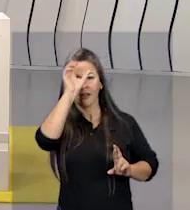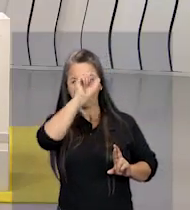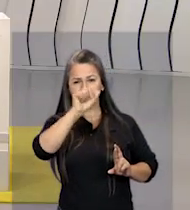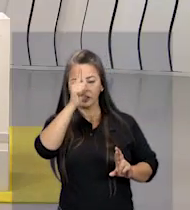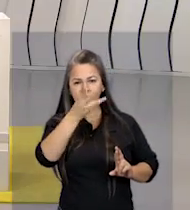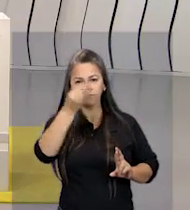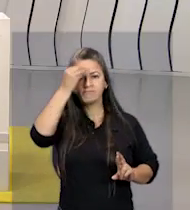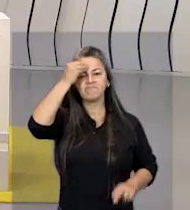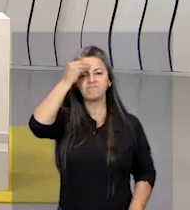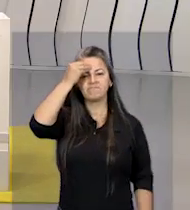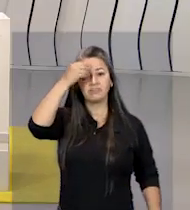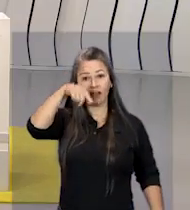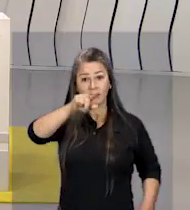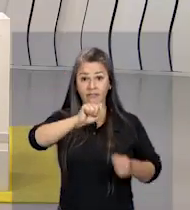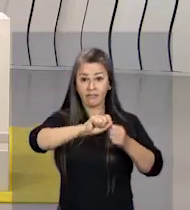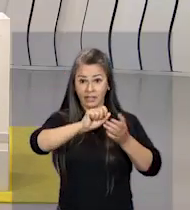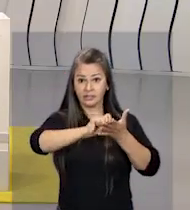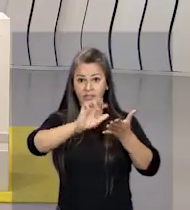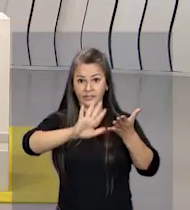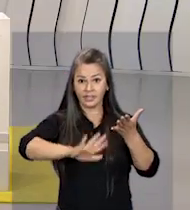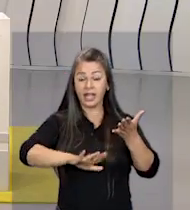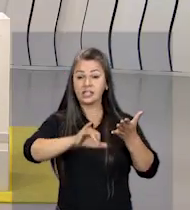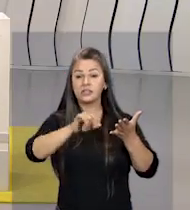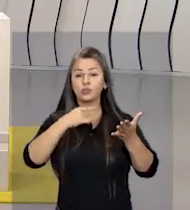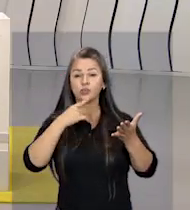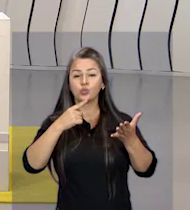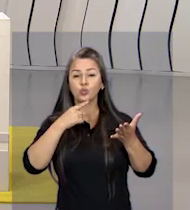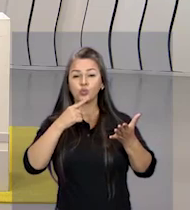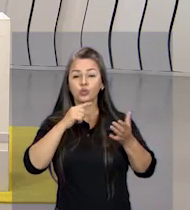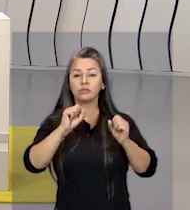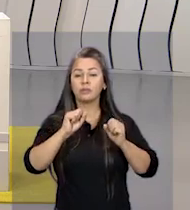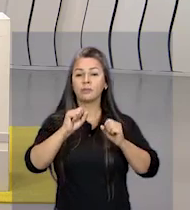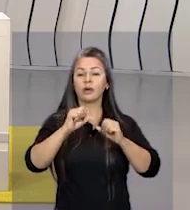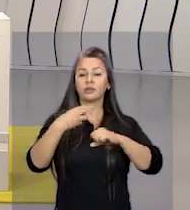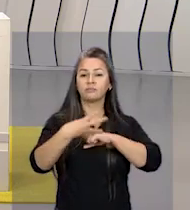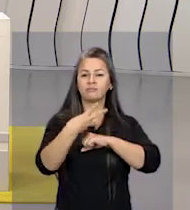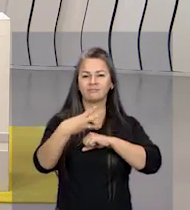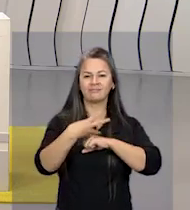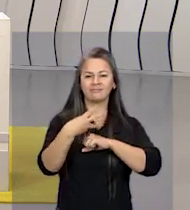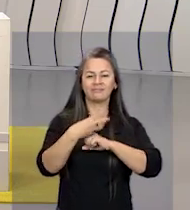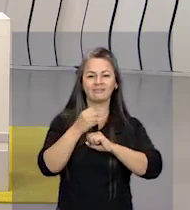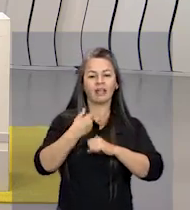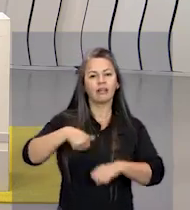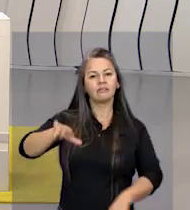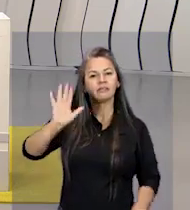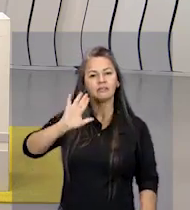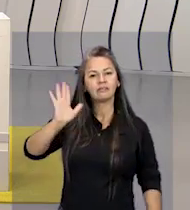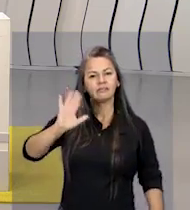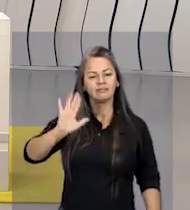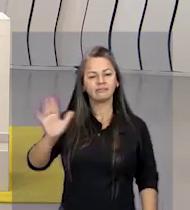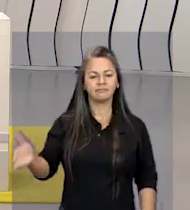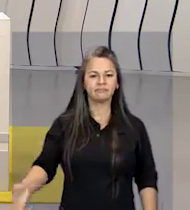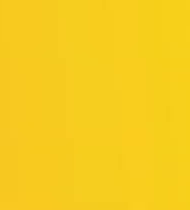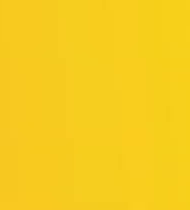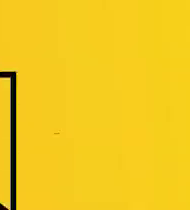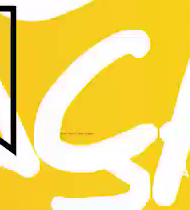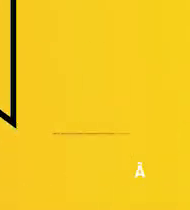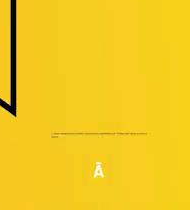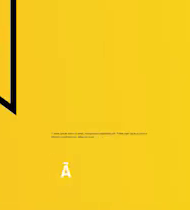máximo. Faça as atividades, anote suas dúvidas, manda pra gente no Tira Dúvidas e até a próxima. Muito obrigado!